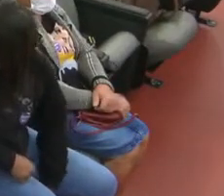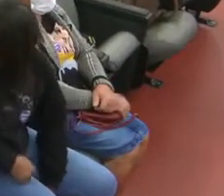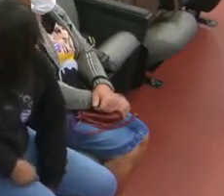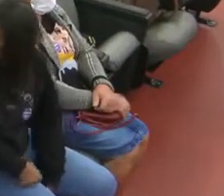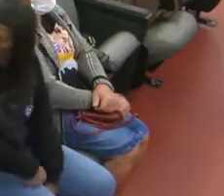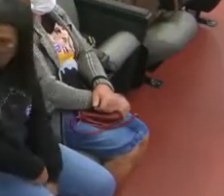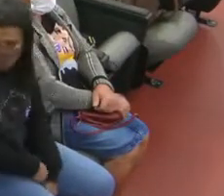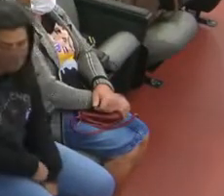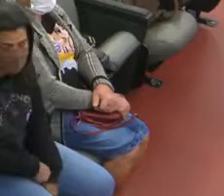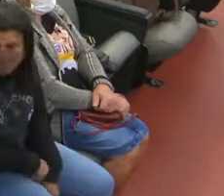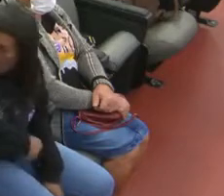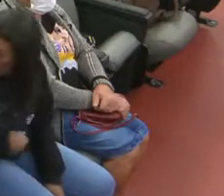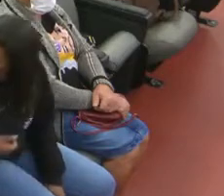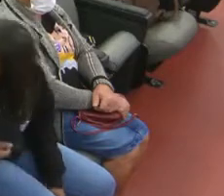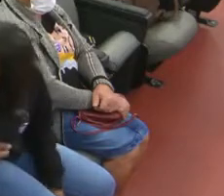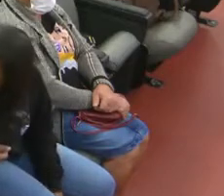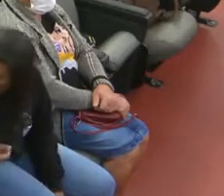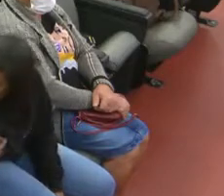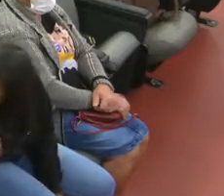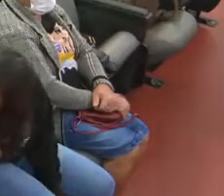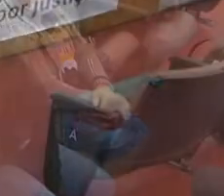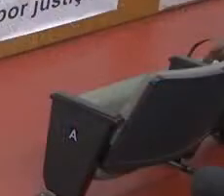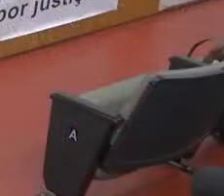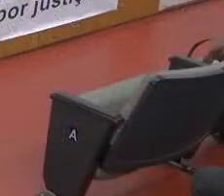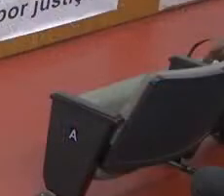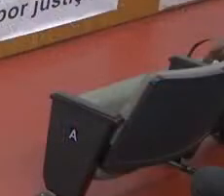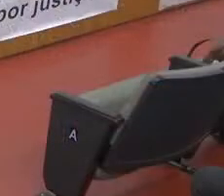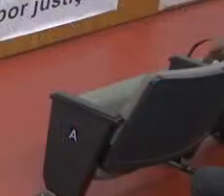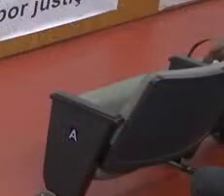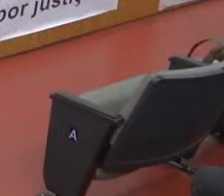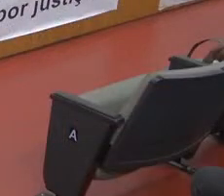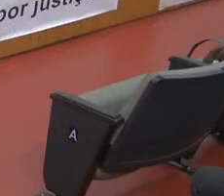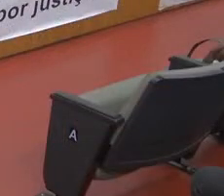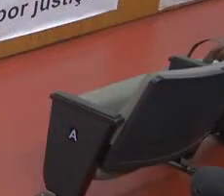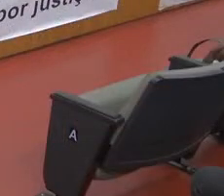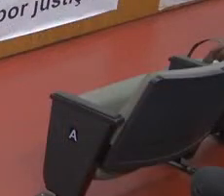e agora eu não sou o primeiro vamos lá